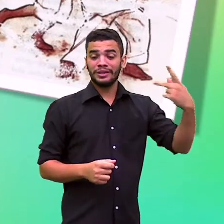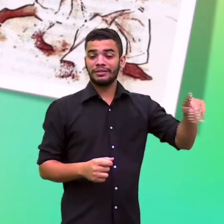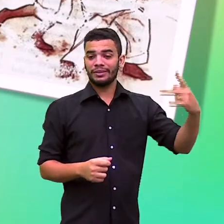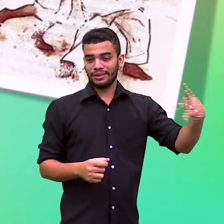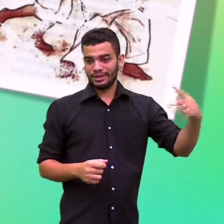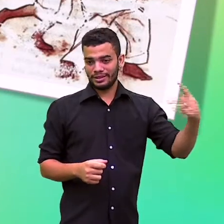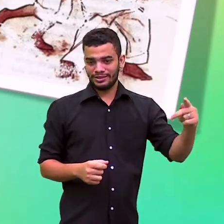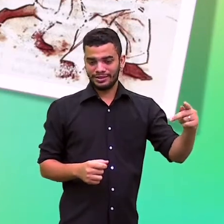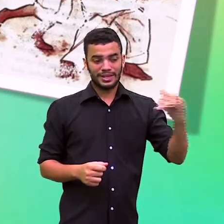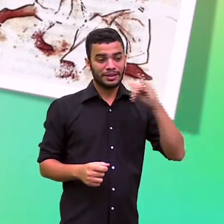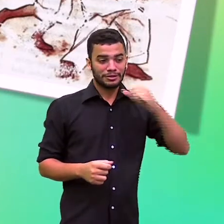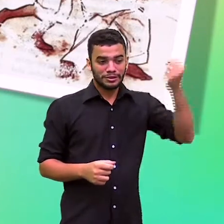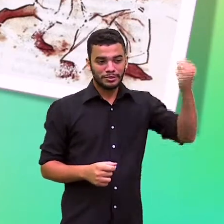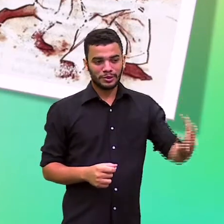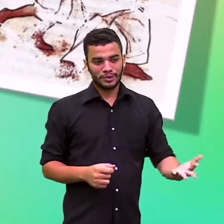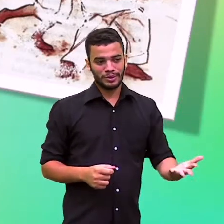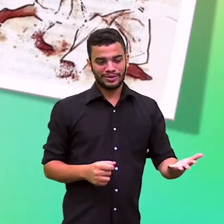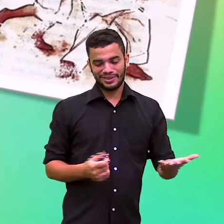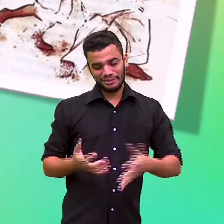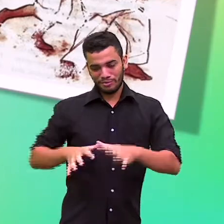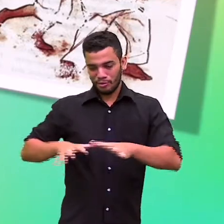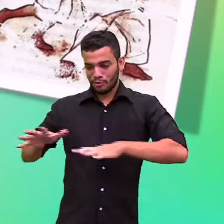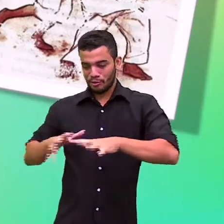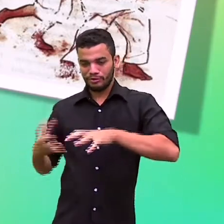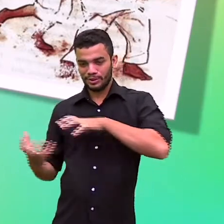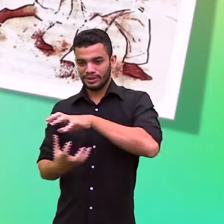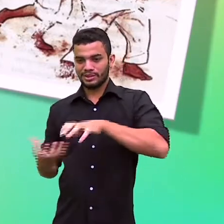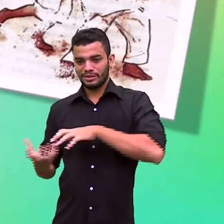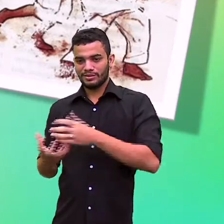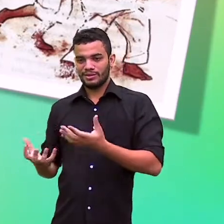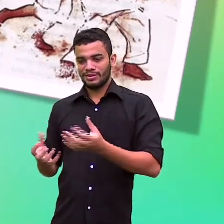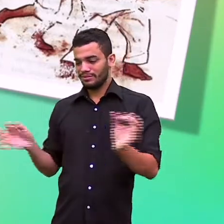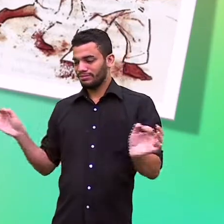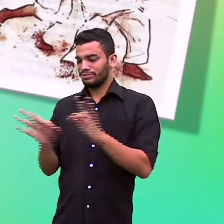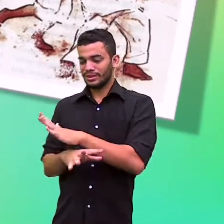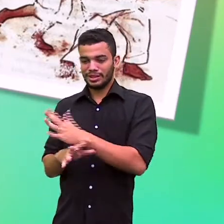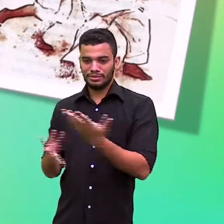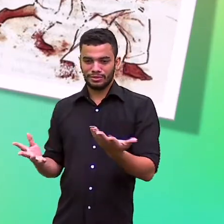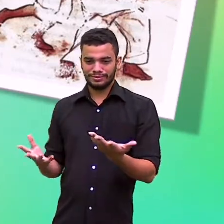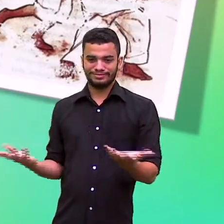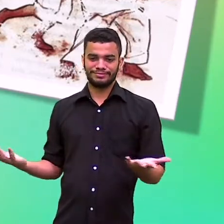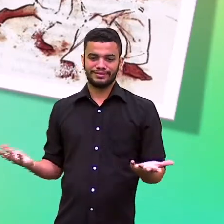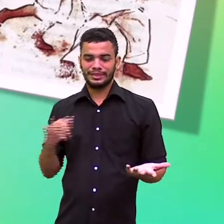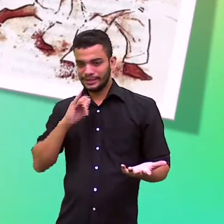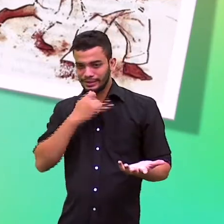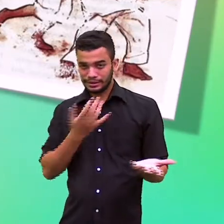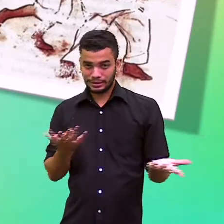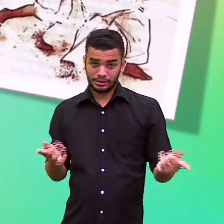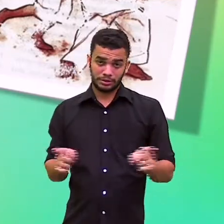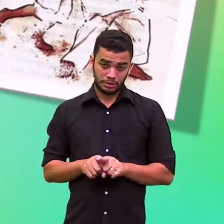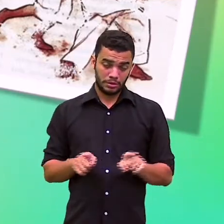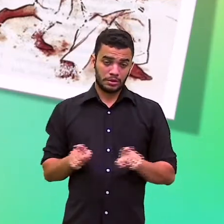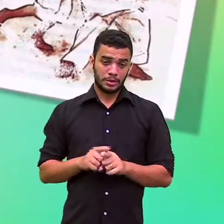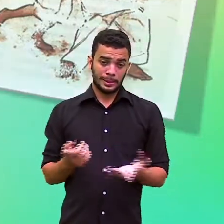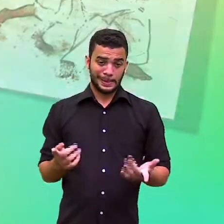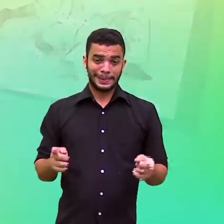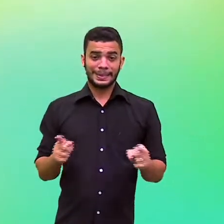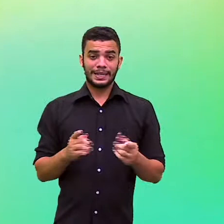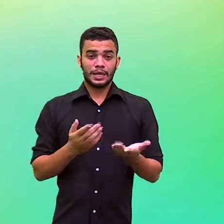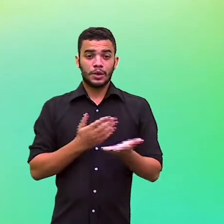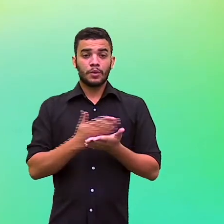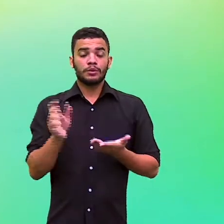objetivos. Também temos a Revolta da Farroupilha, que era a Guerra dos